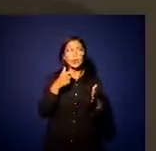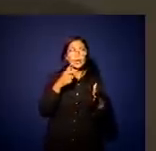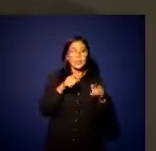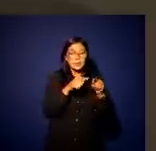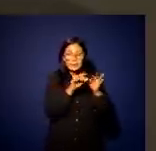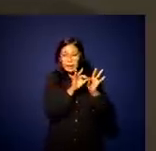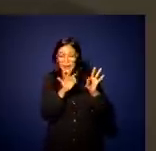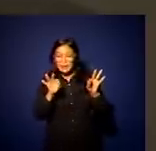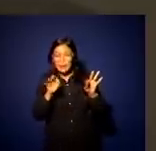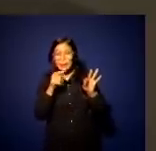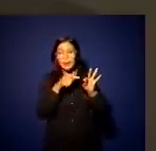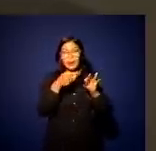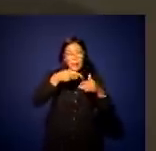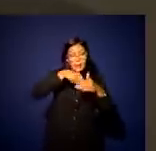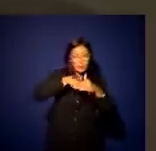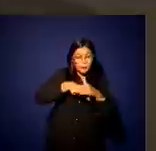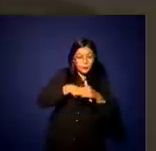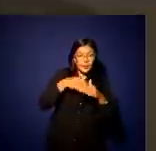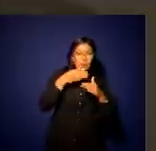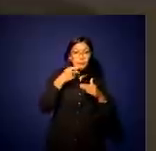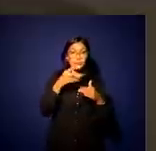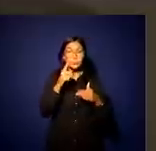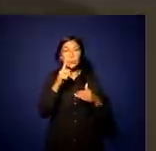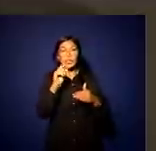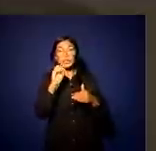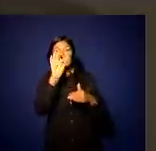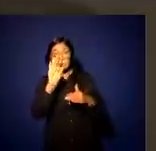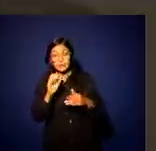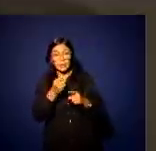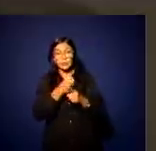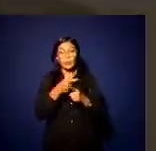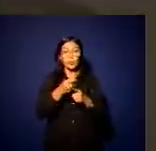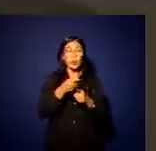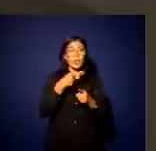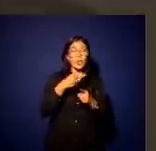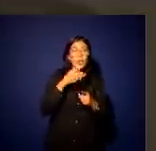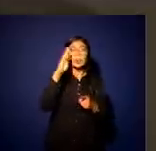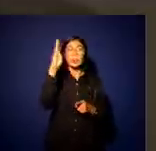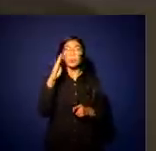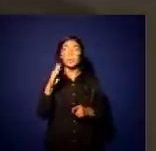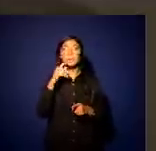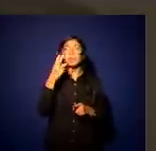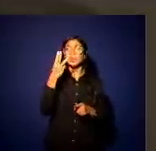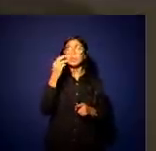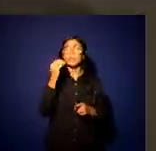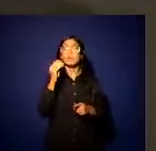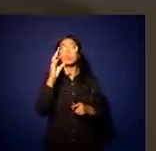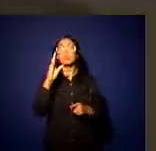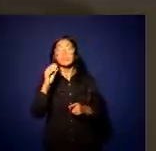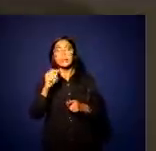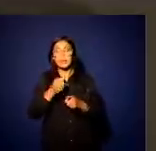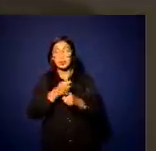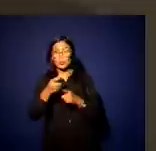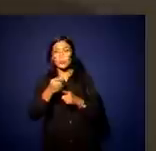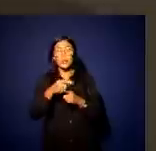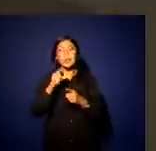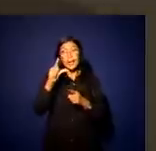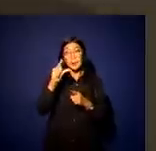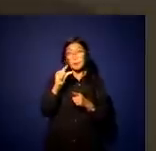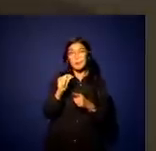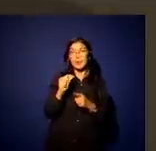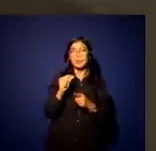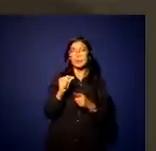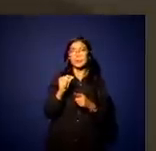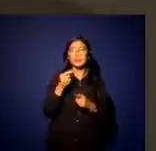linha colocação externa em torno de 10% alocado e na parte de Brasil torno de 30% alocado que é menos do